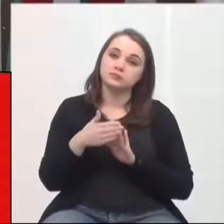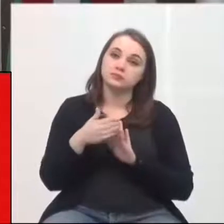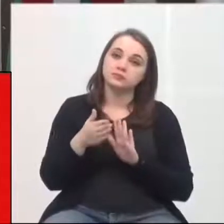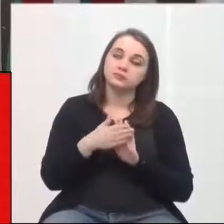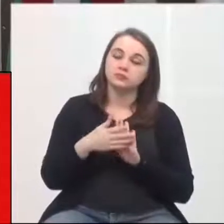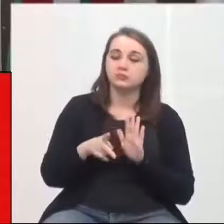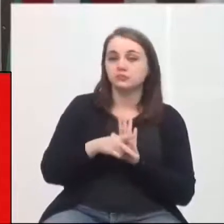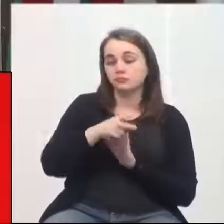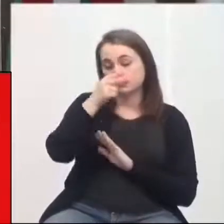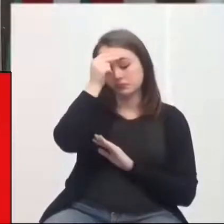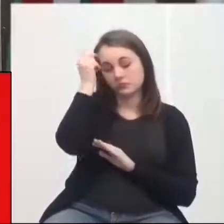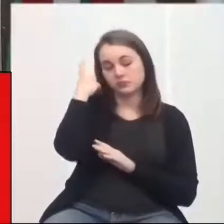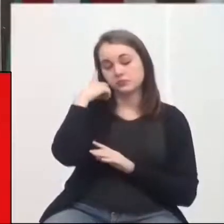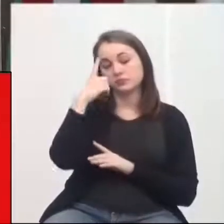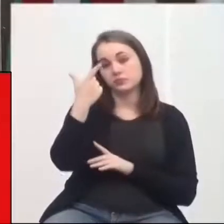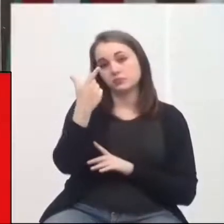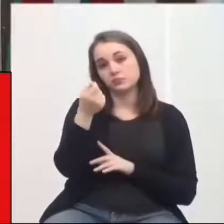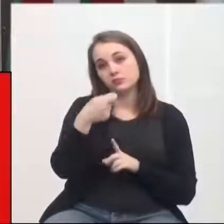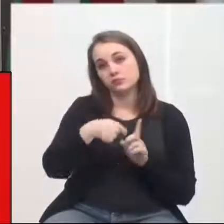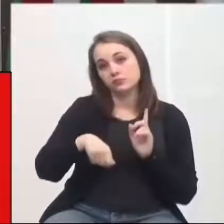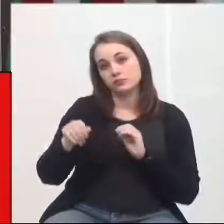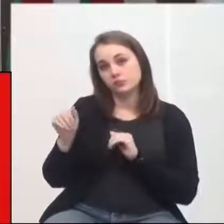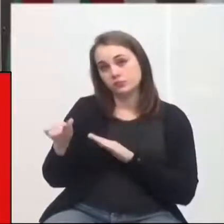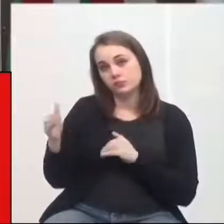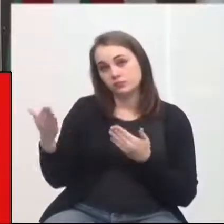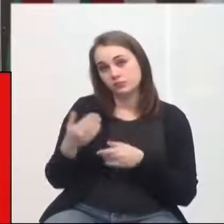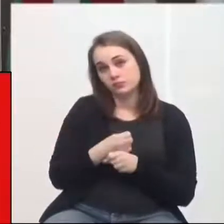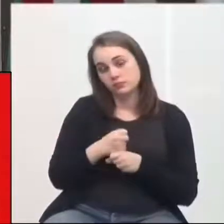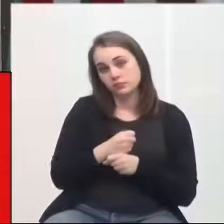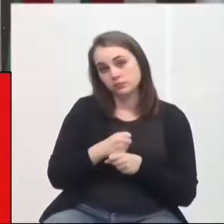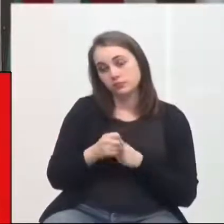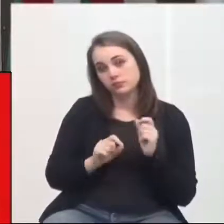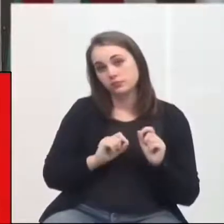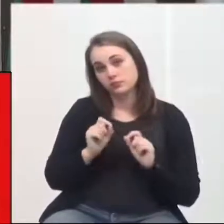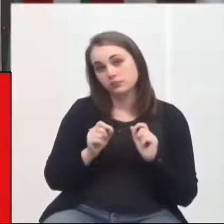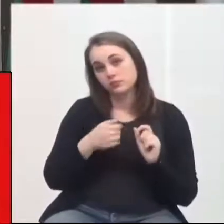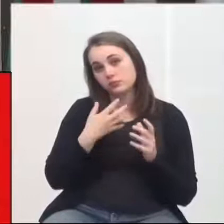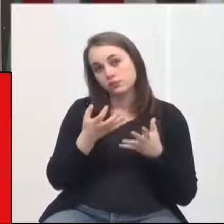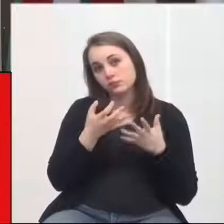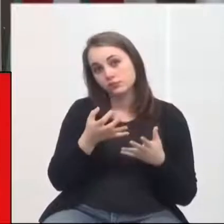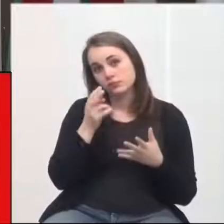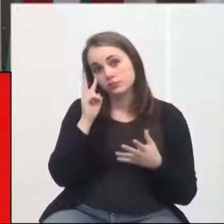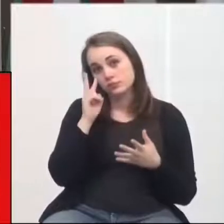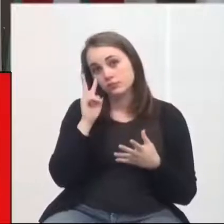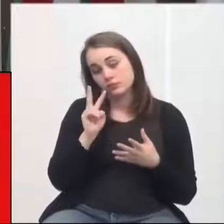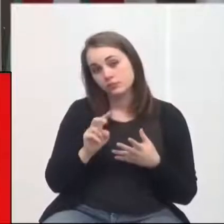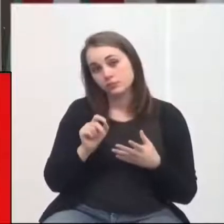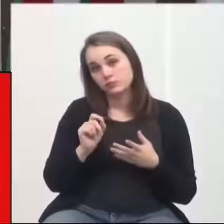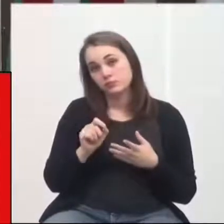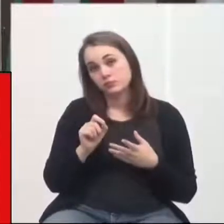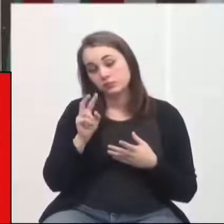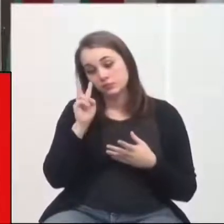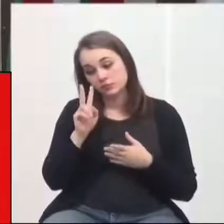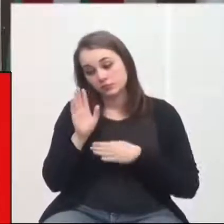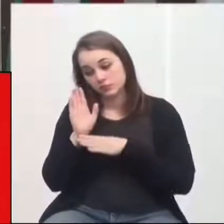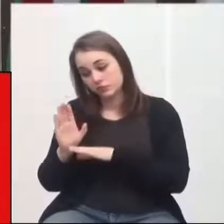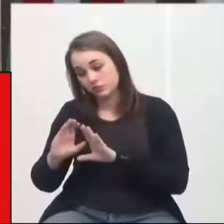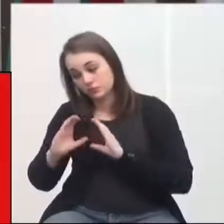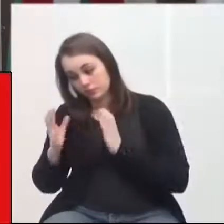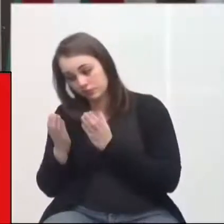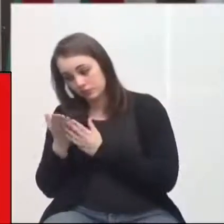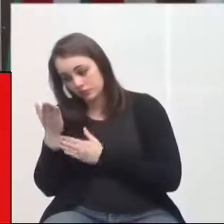dia 10 de setembro do corrente ano. Então, o que eu busco aqui é para atender a solicitação daquela comunidade